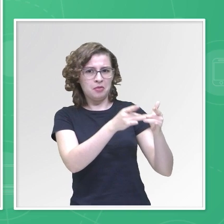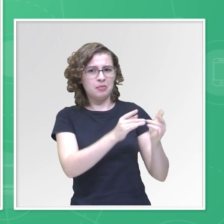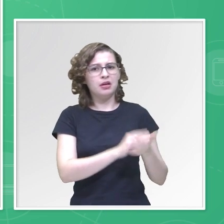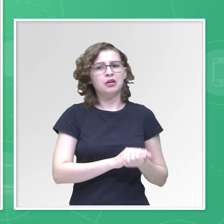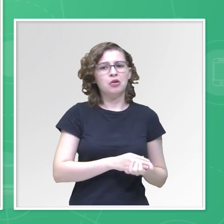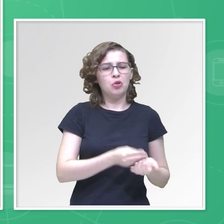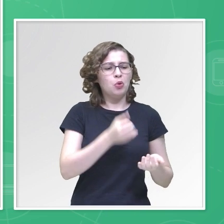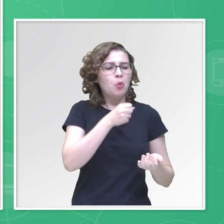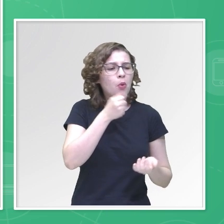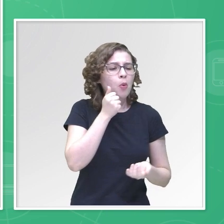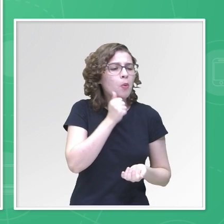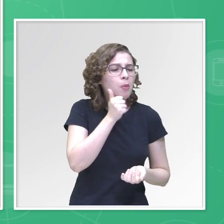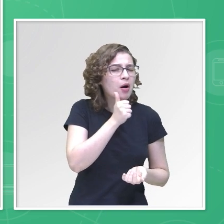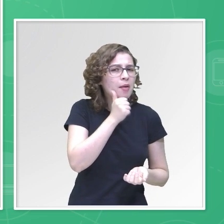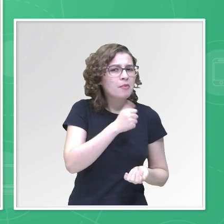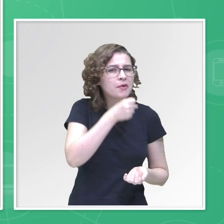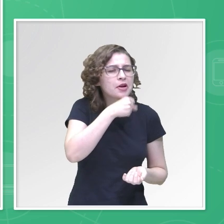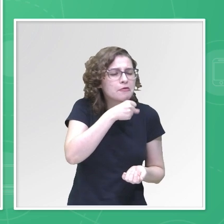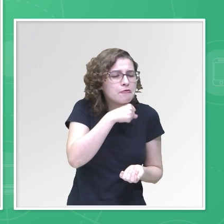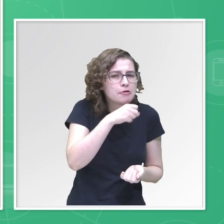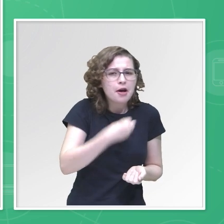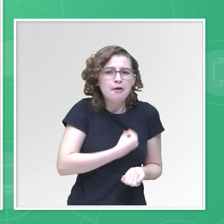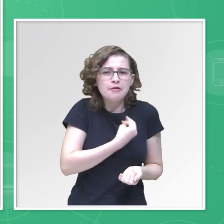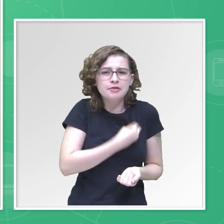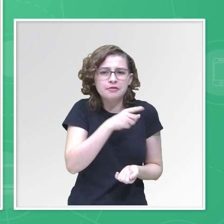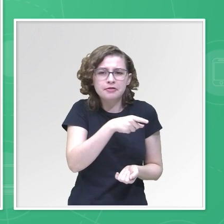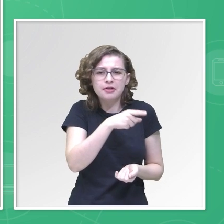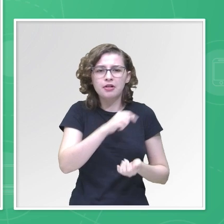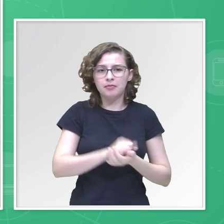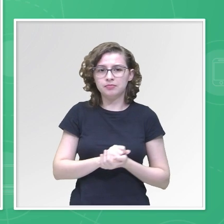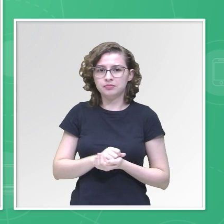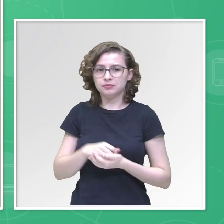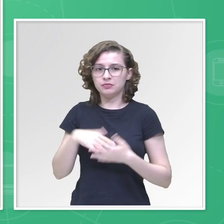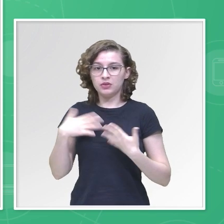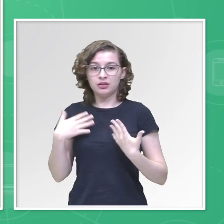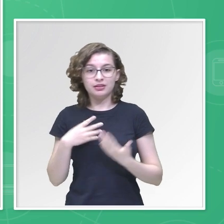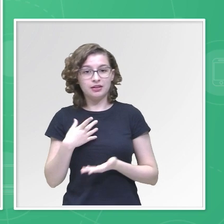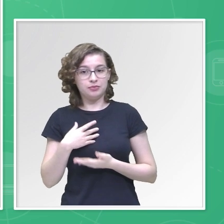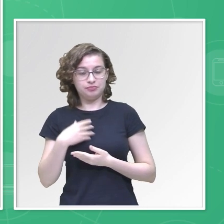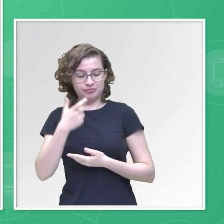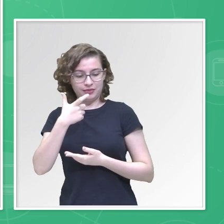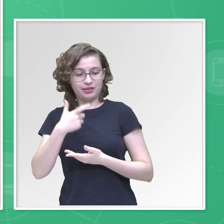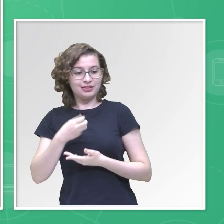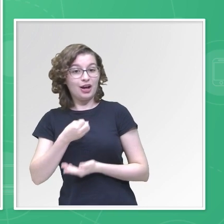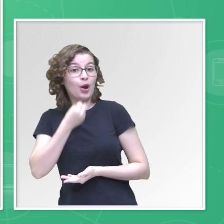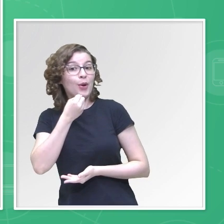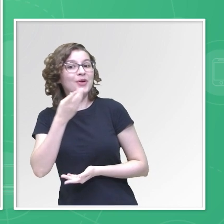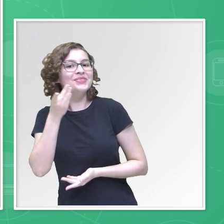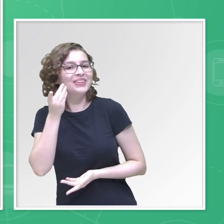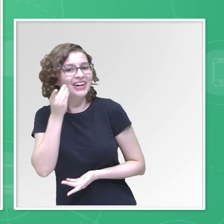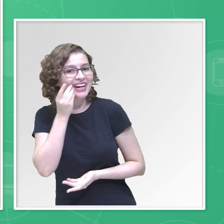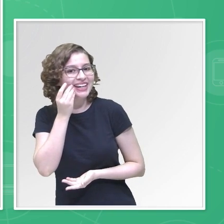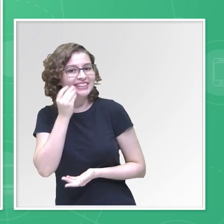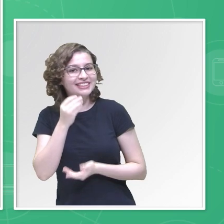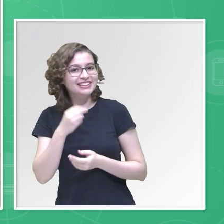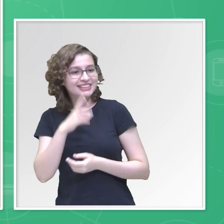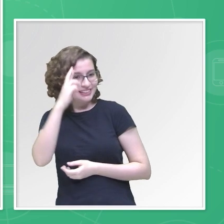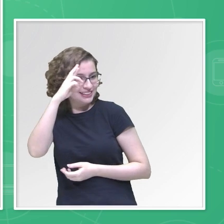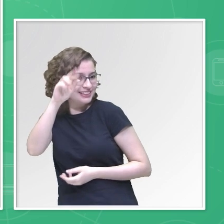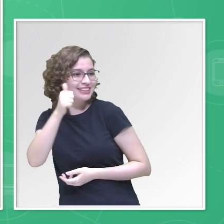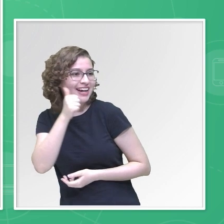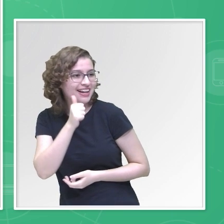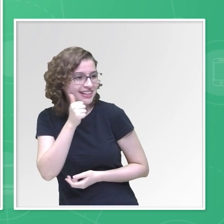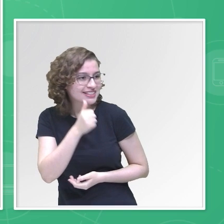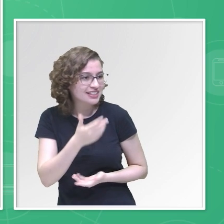minha senhora disse ele confuso Imagine que eu interromper o pensamento olha questãozinha para você